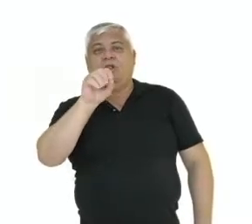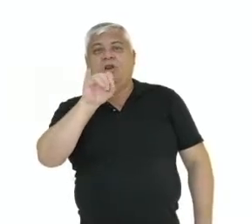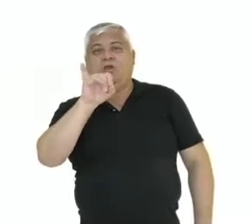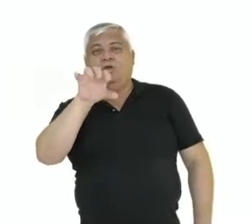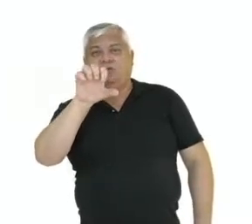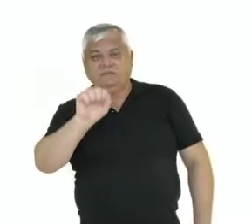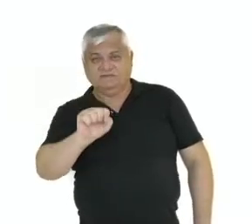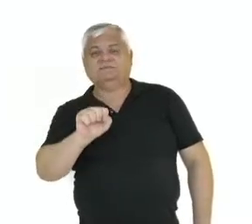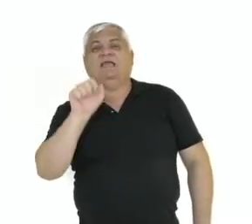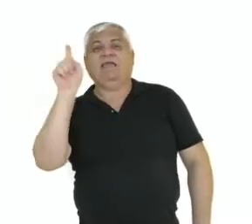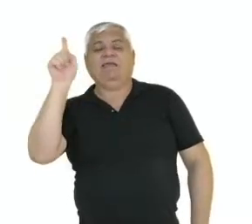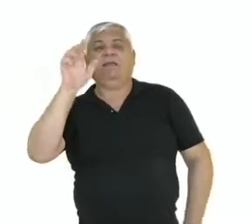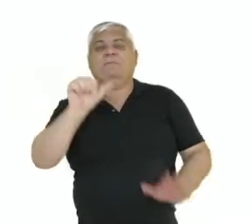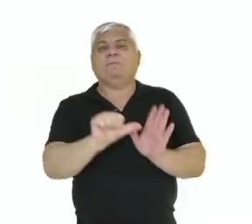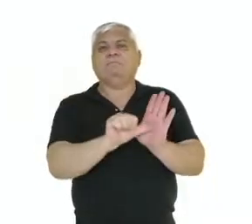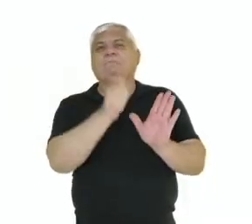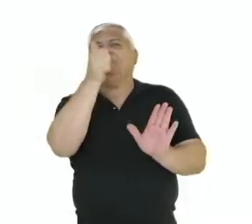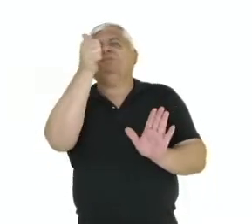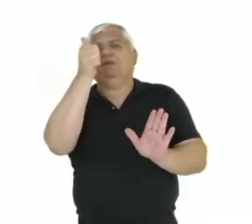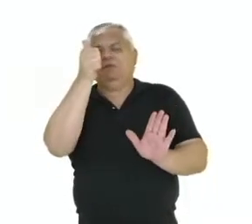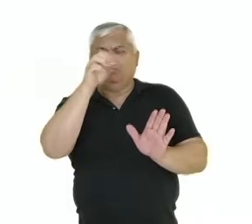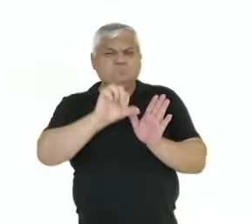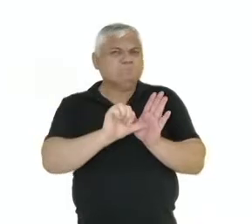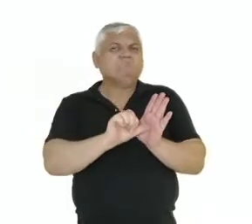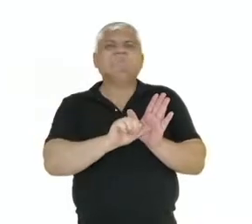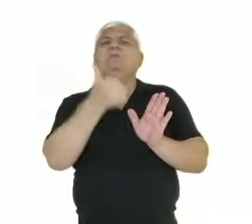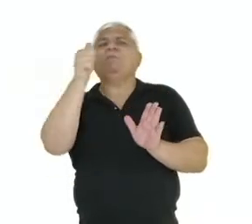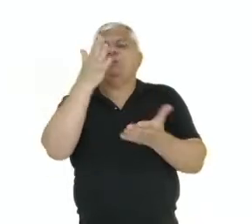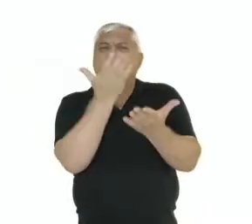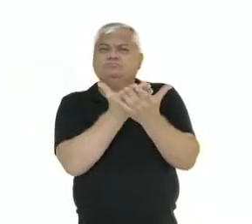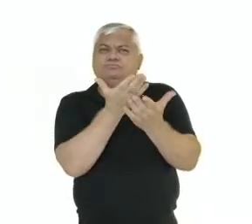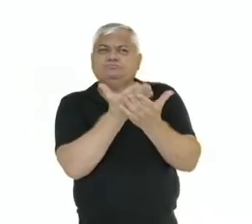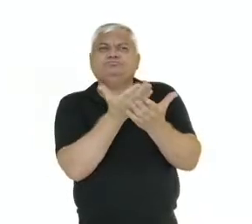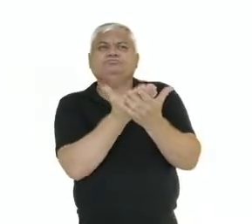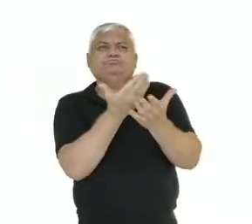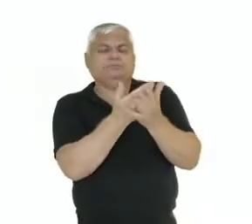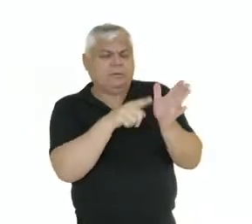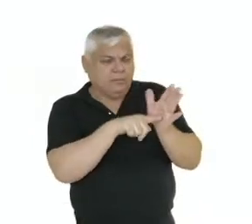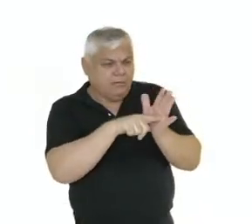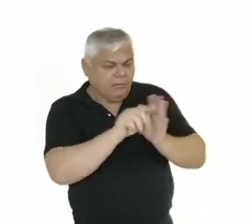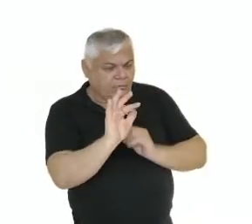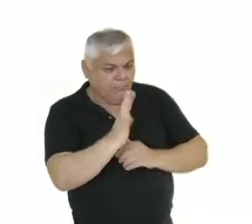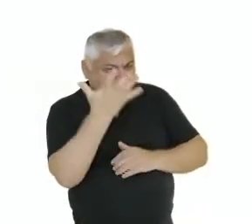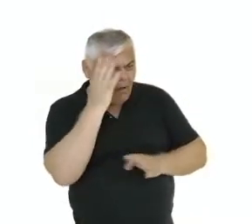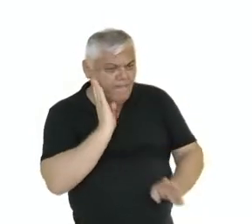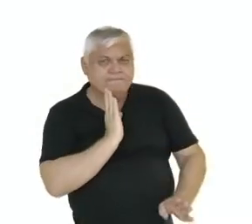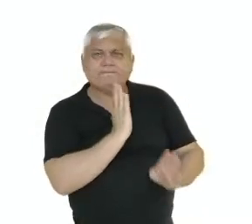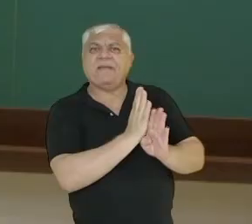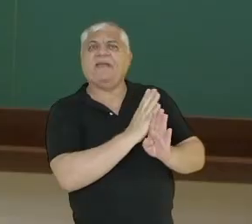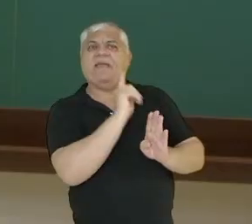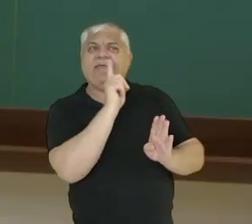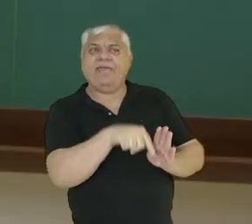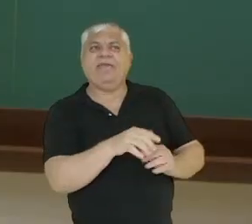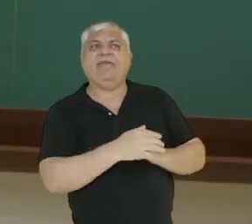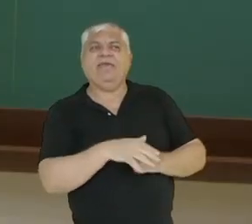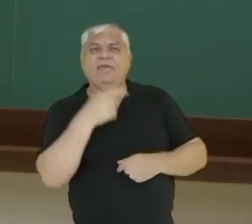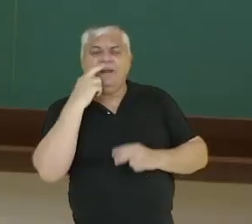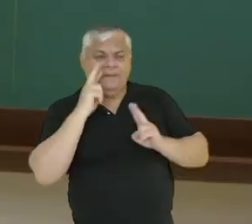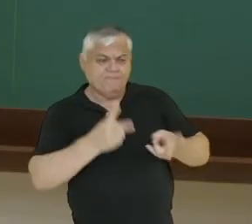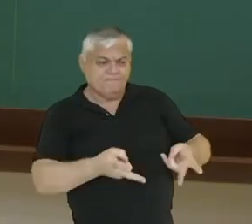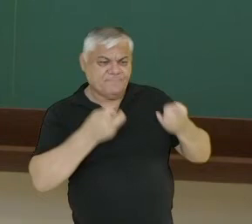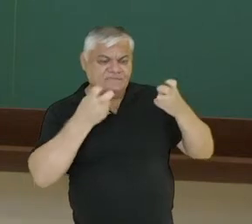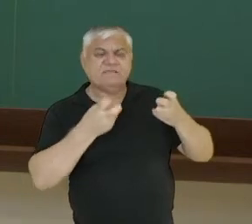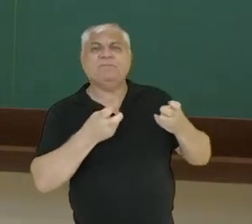um dos expoentes e um dos primeiros a estudar este fenômeno de equilíbrio químico nas reações